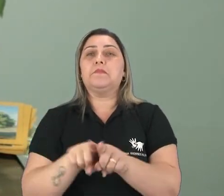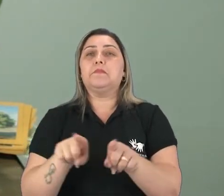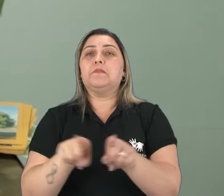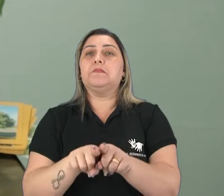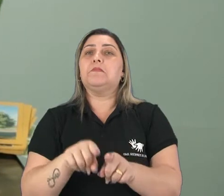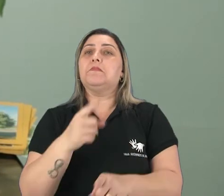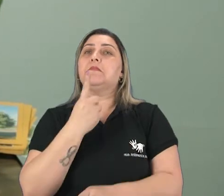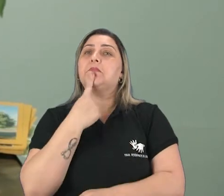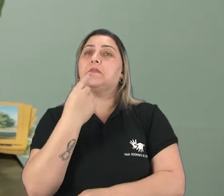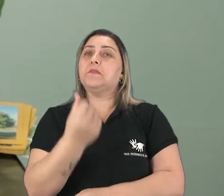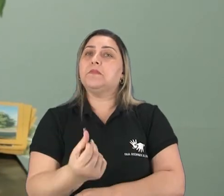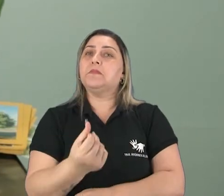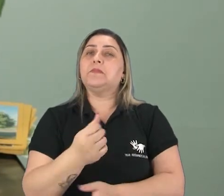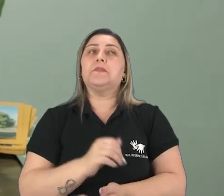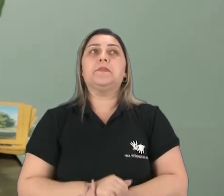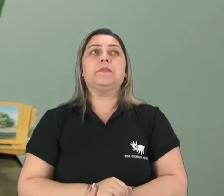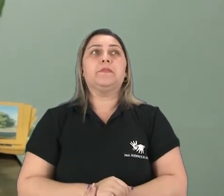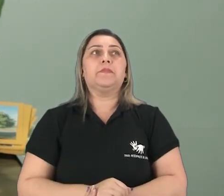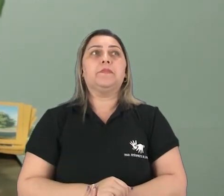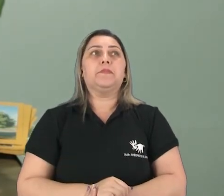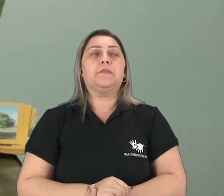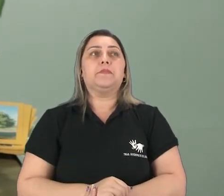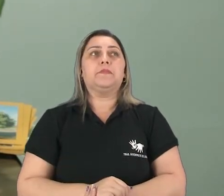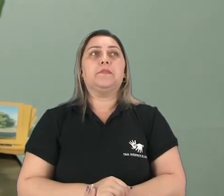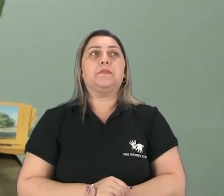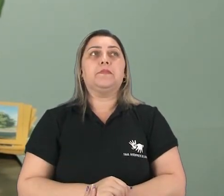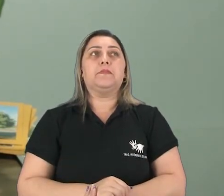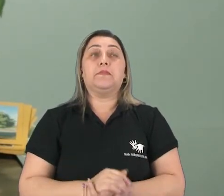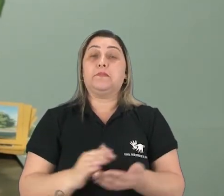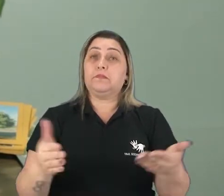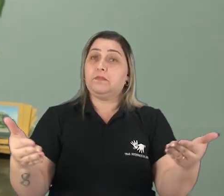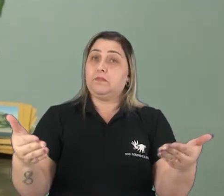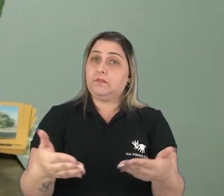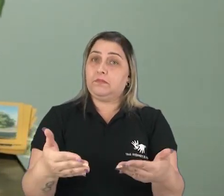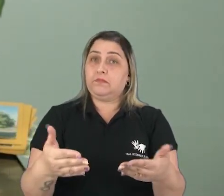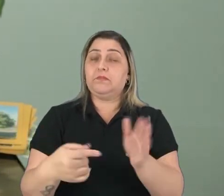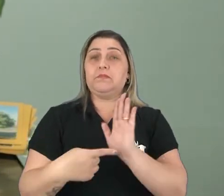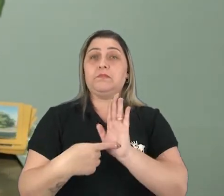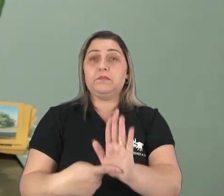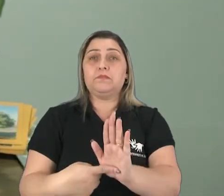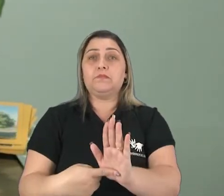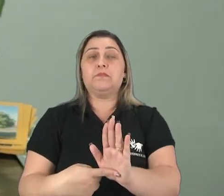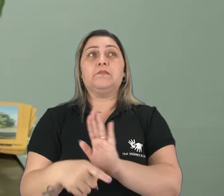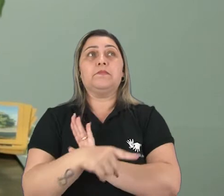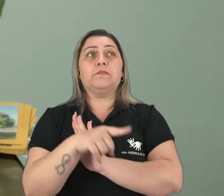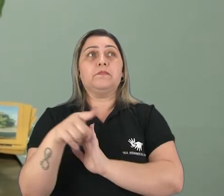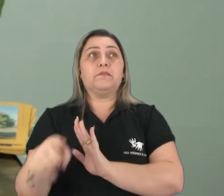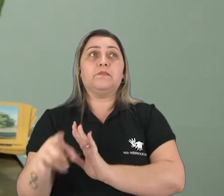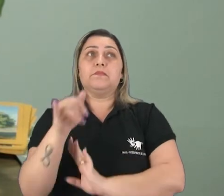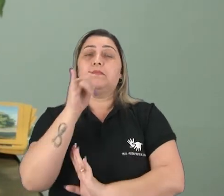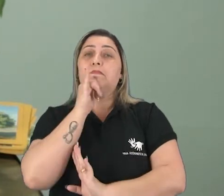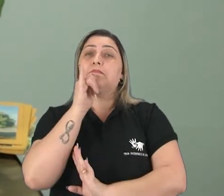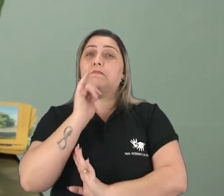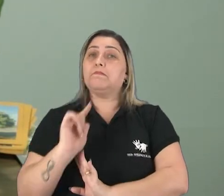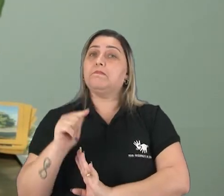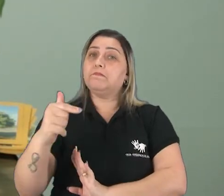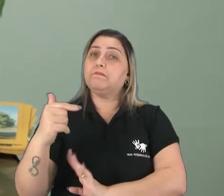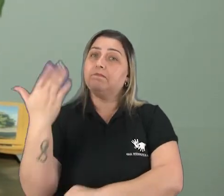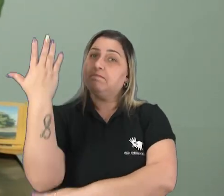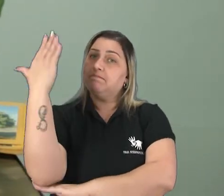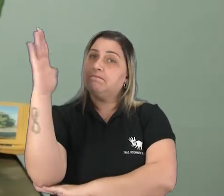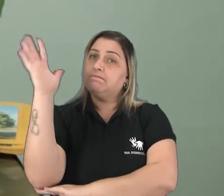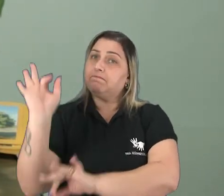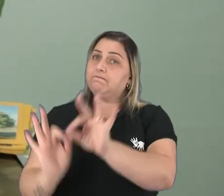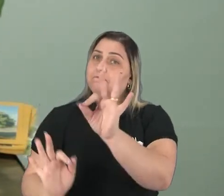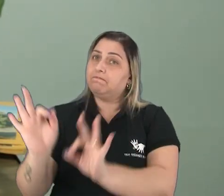de acerola. Agora eu vou mostrar para vocês um exemplo de uma outra planta